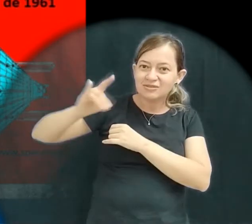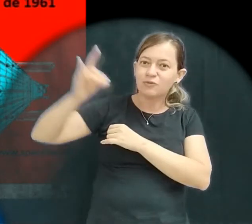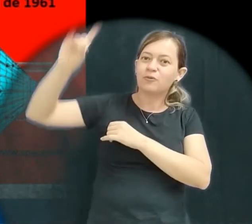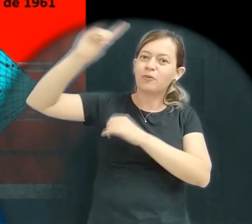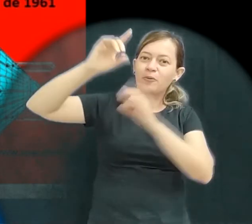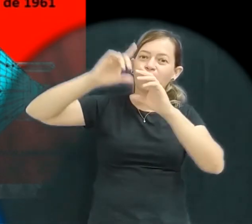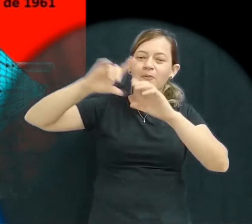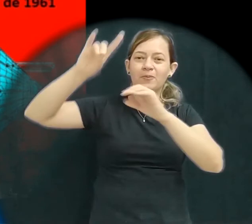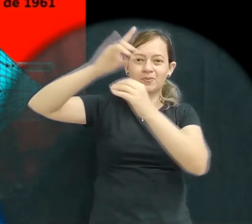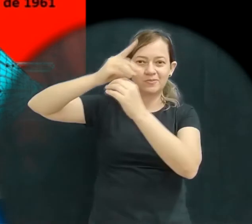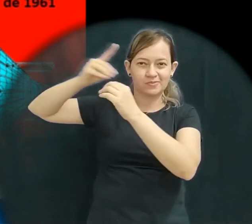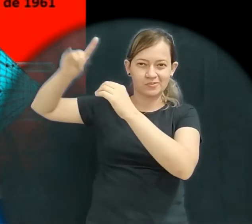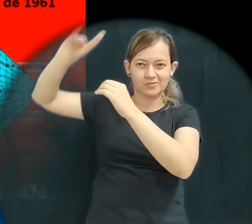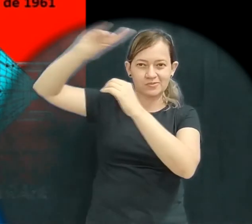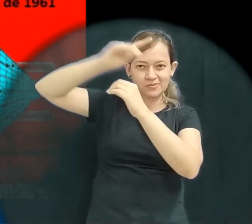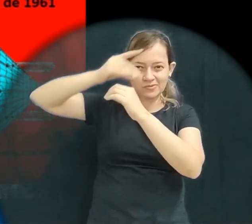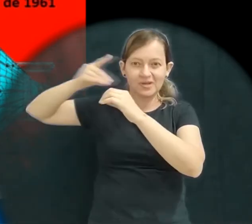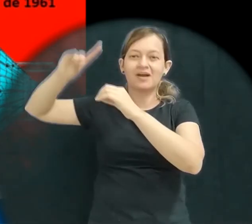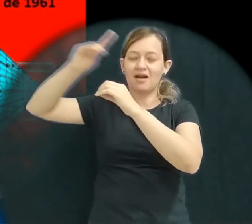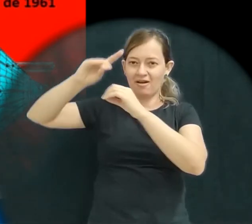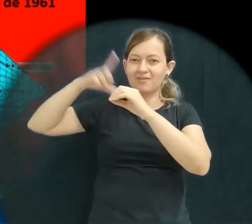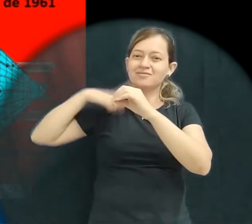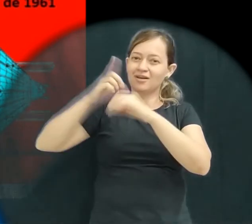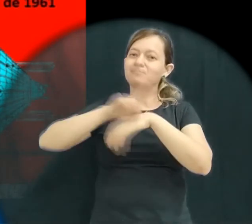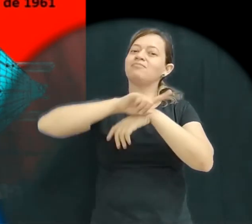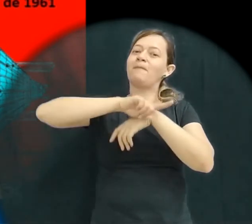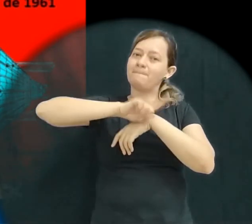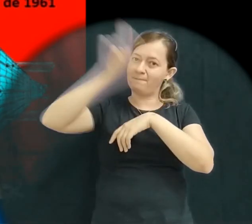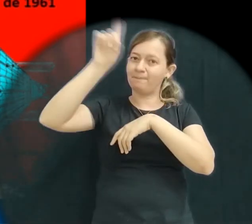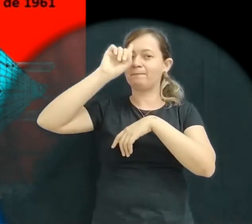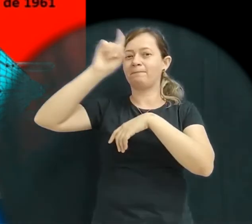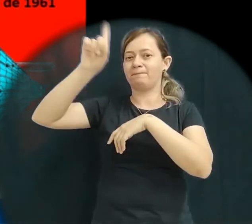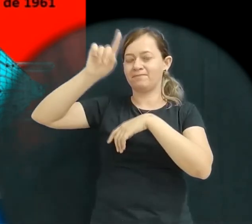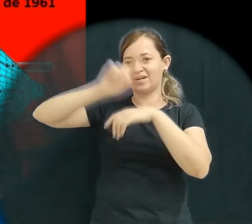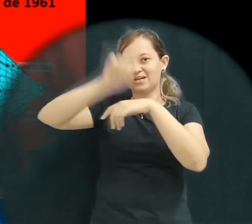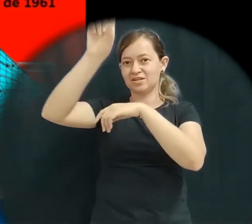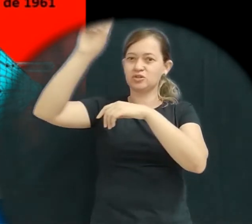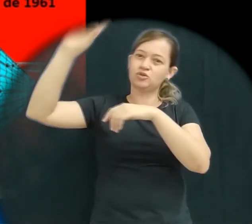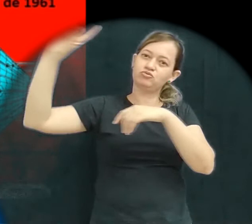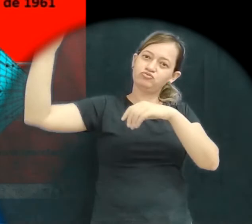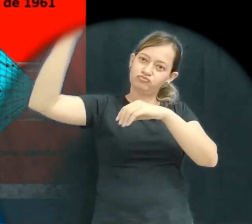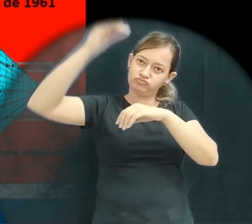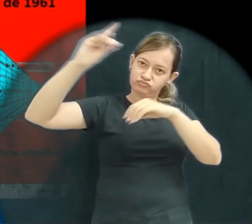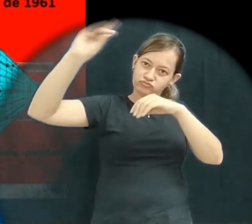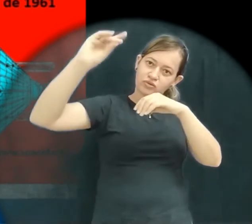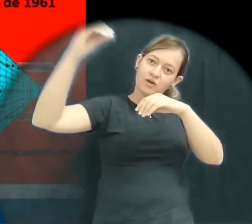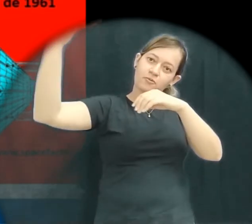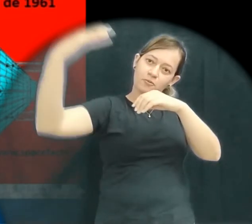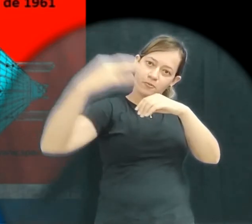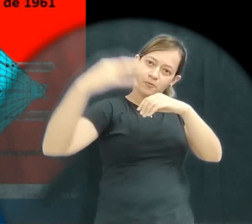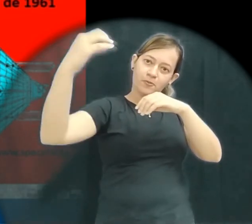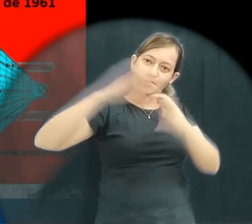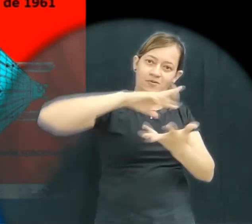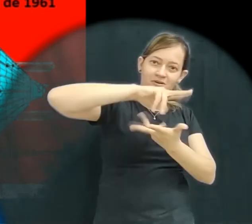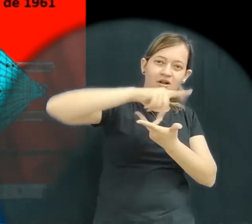apenas emitia um bip, tinha uma bateria e um transmissor de rádio que transmitia esse bip o tempo todo até a bateria